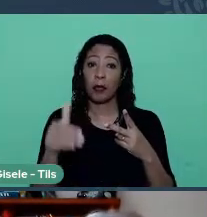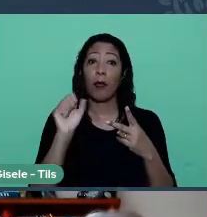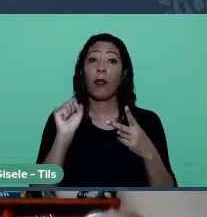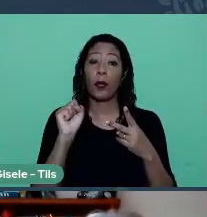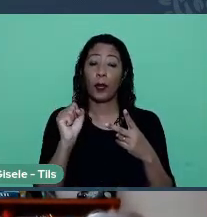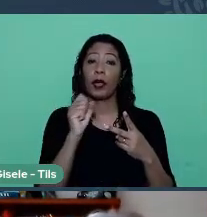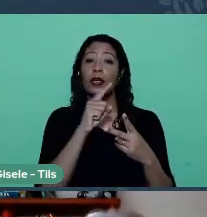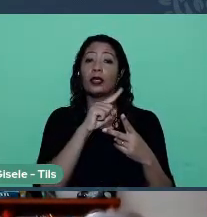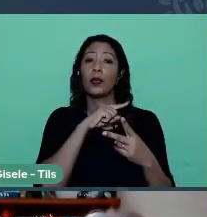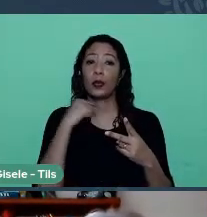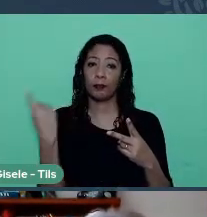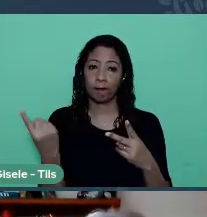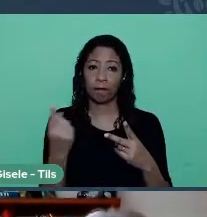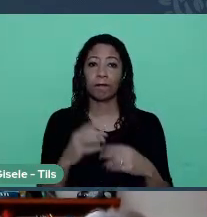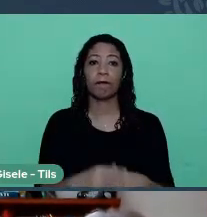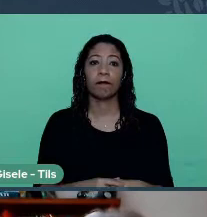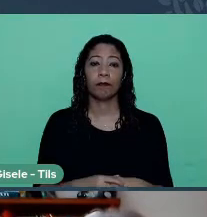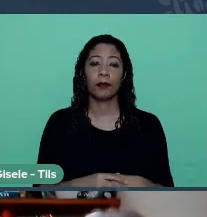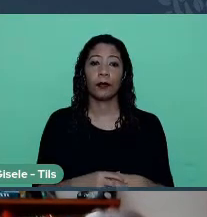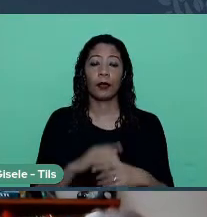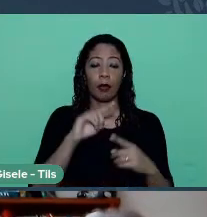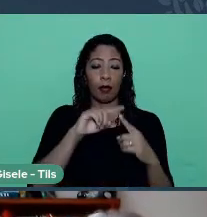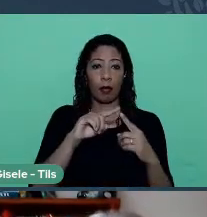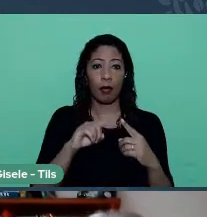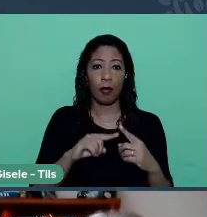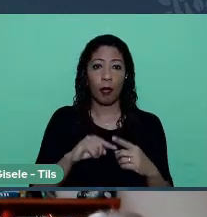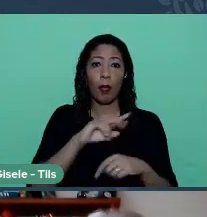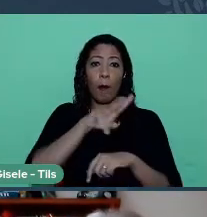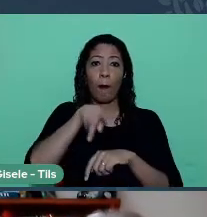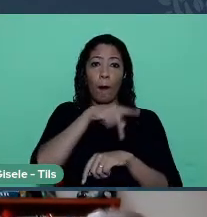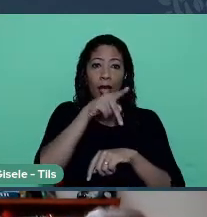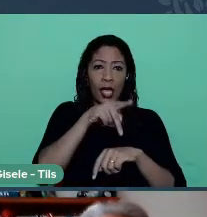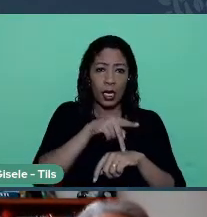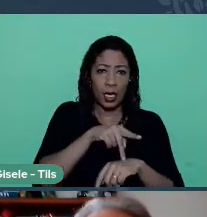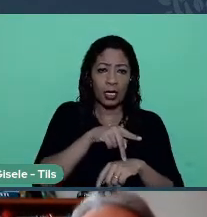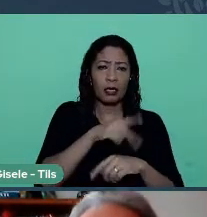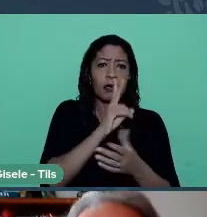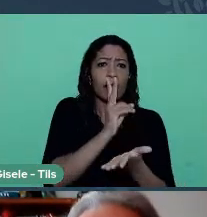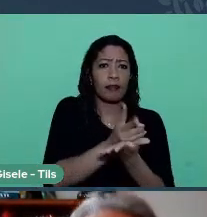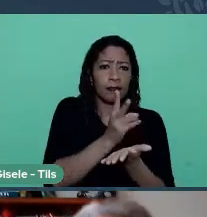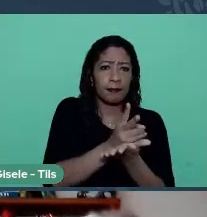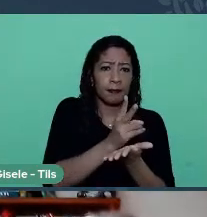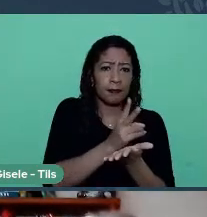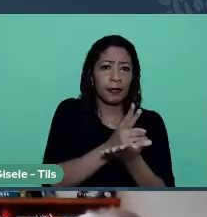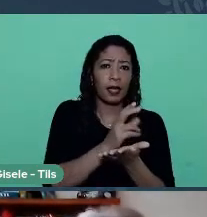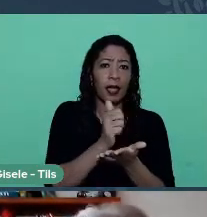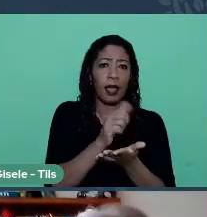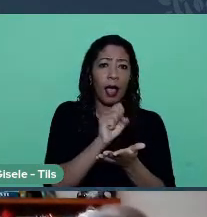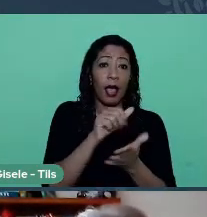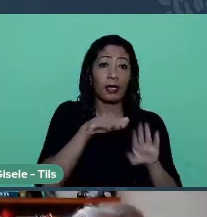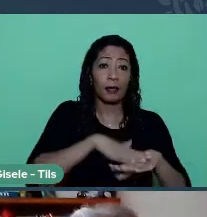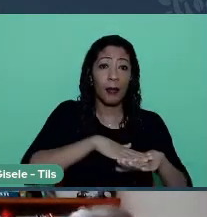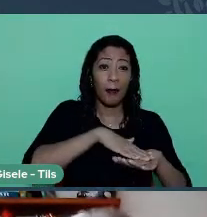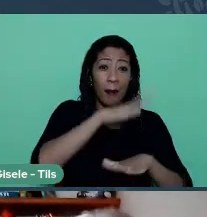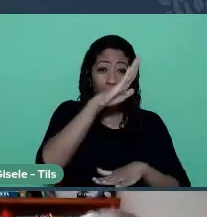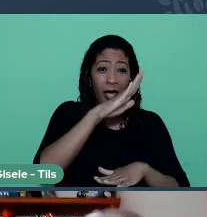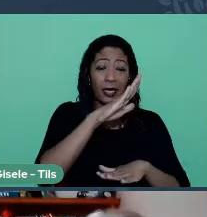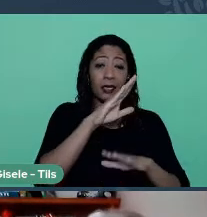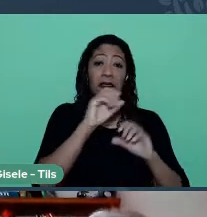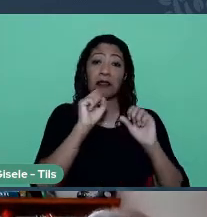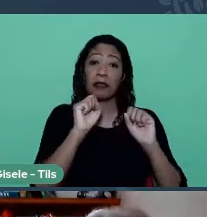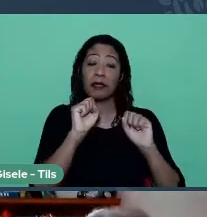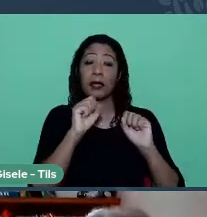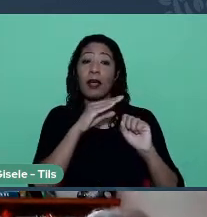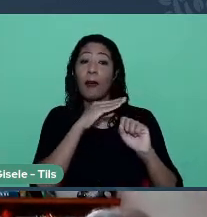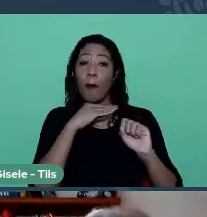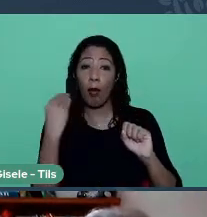nós vimos que têm maior frequência, não necessariamente têm maior mortalidade. Tá?